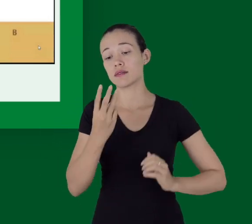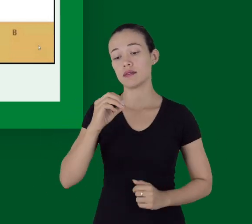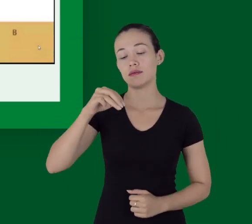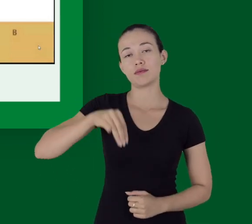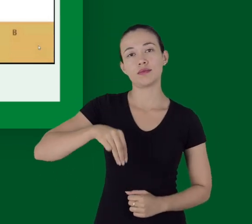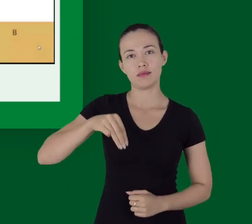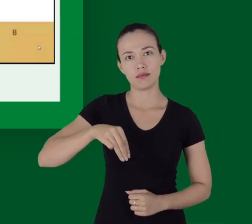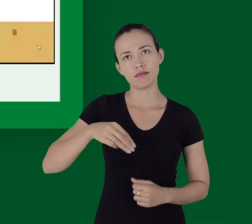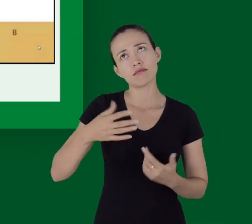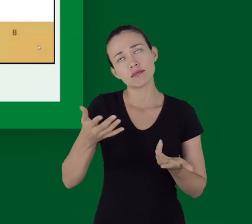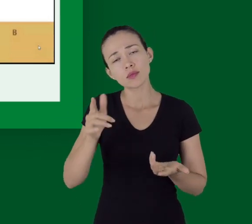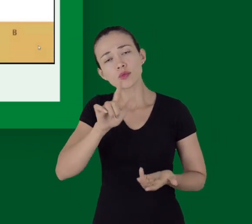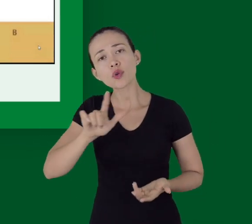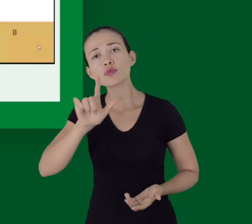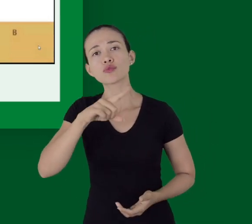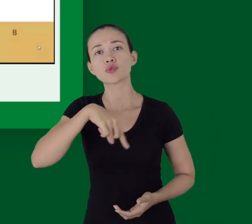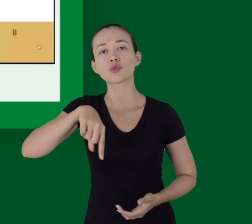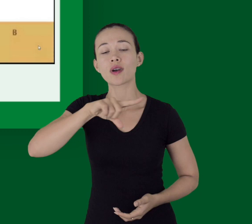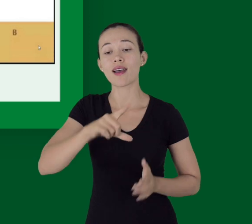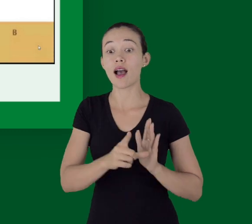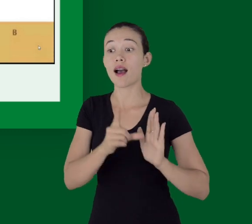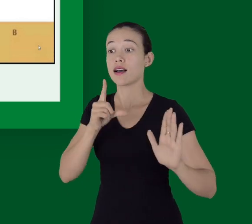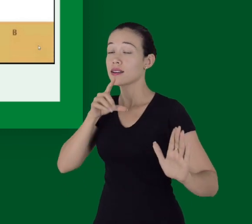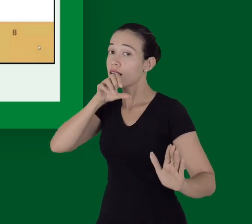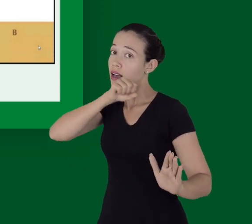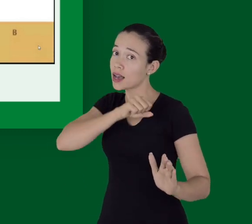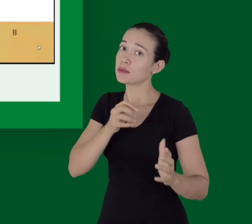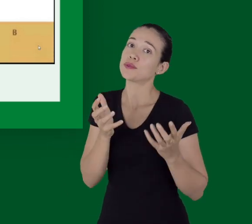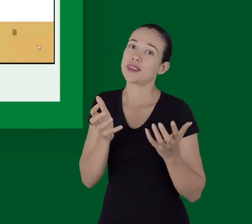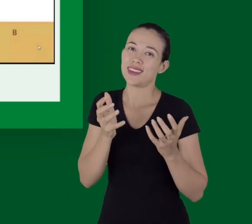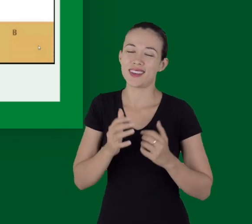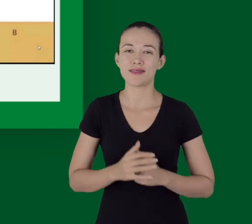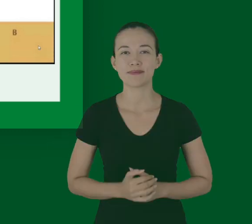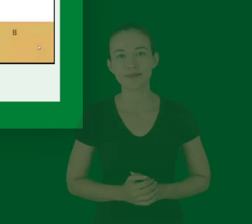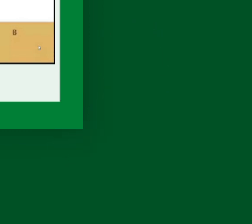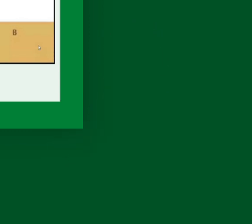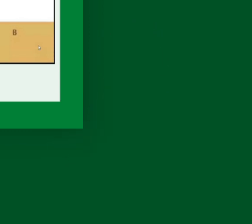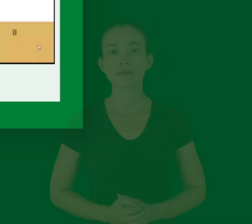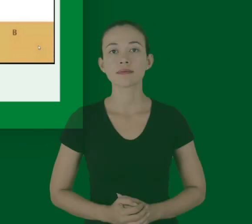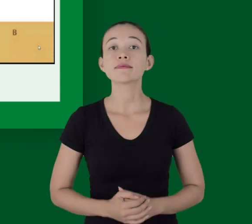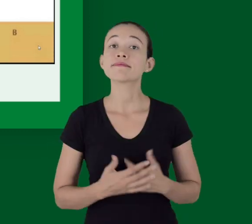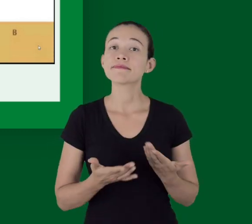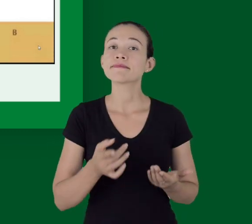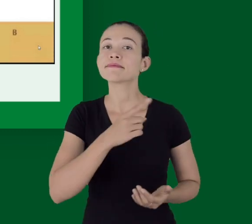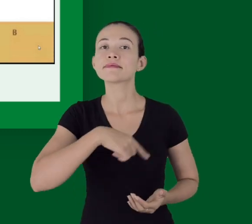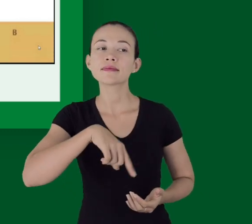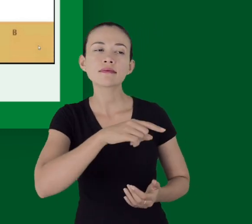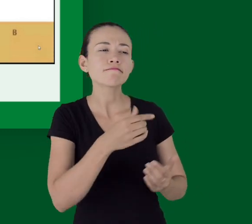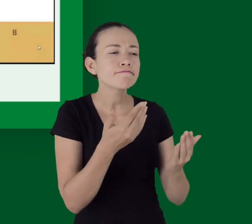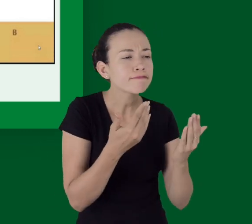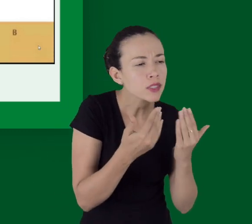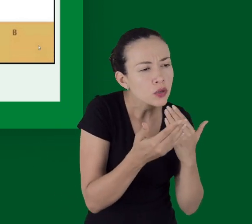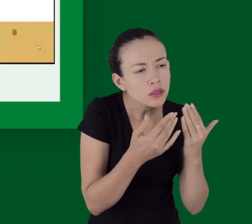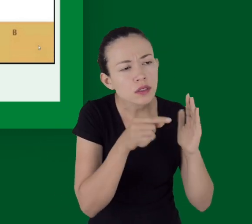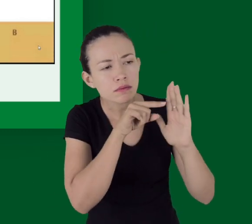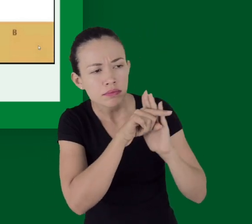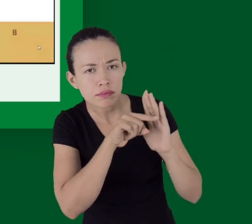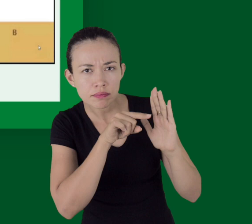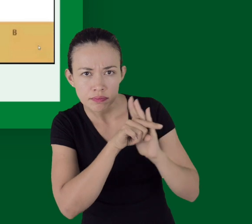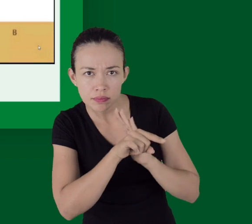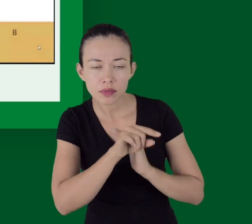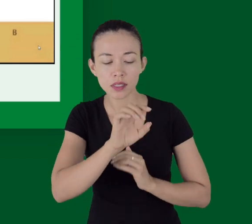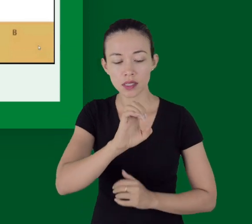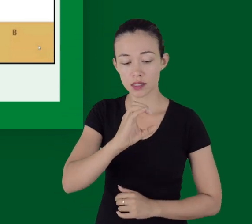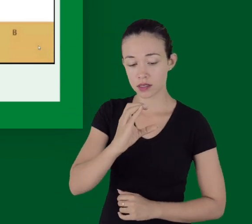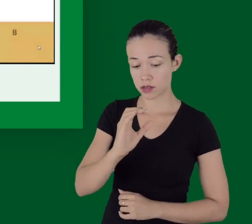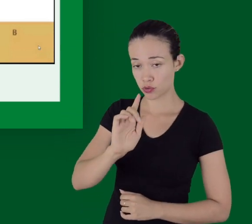melhor. A gente coloca esses tempos para fazer a gente ficar mais rápido. Por quê? O que precisa? Você fazer uma anamnese, conversar, fazer o eletro